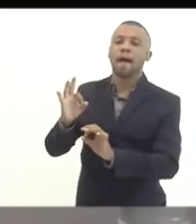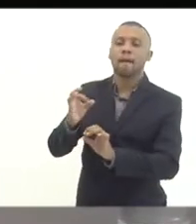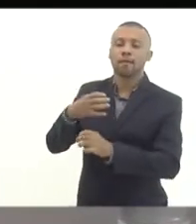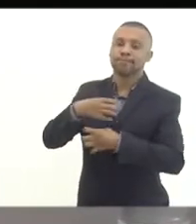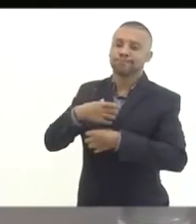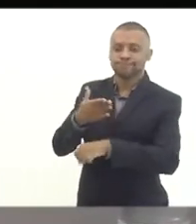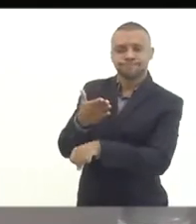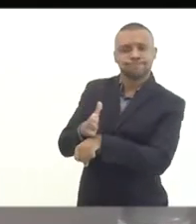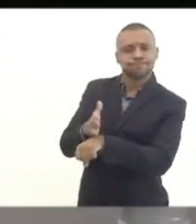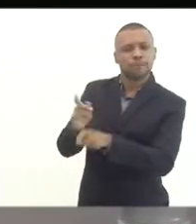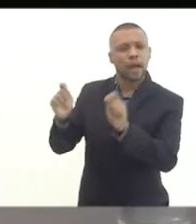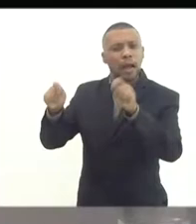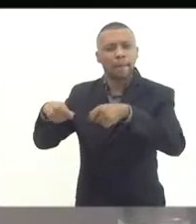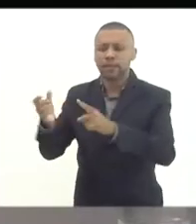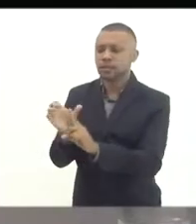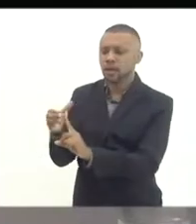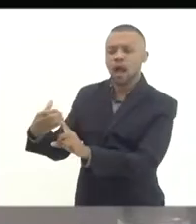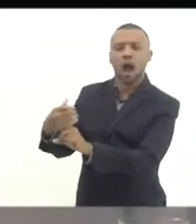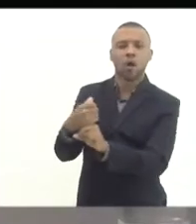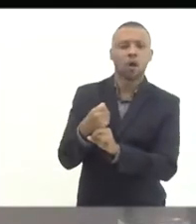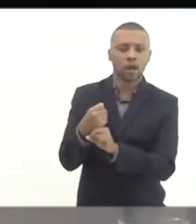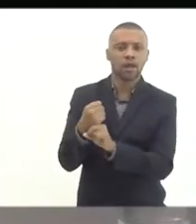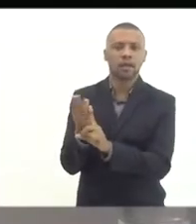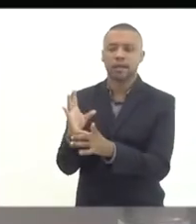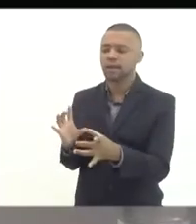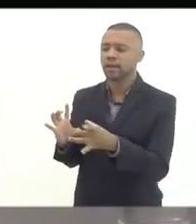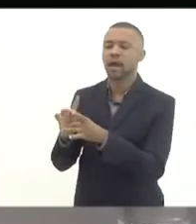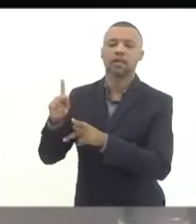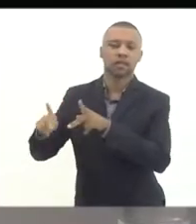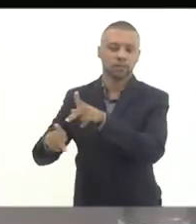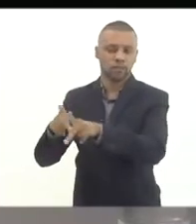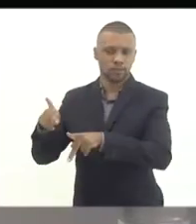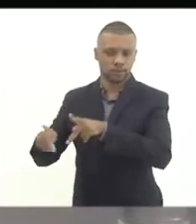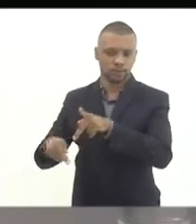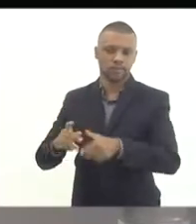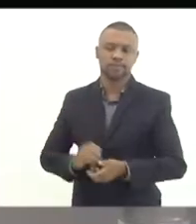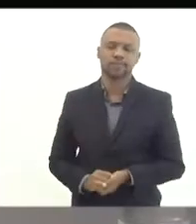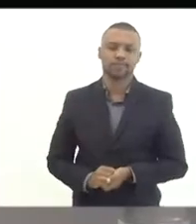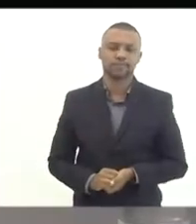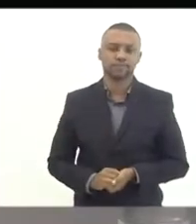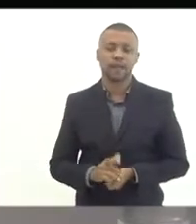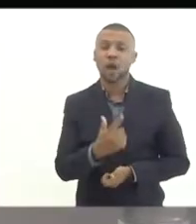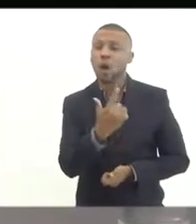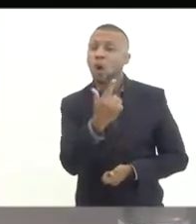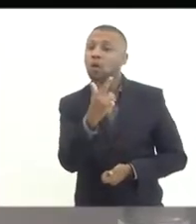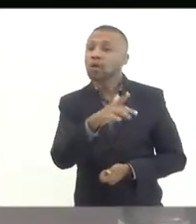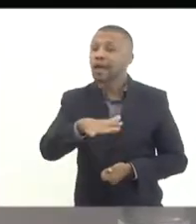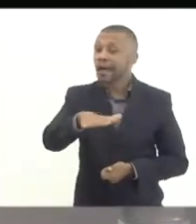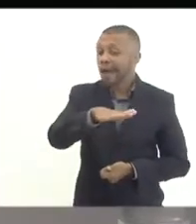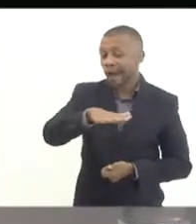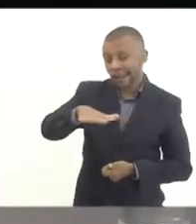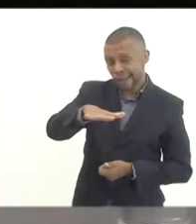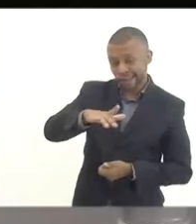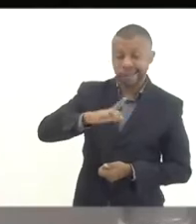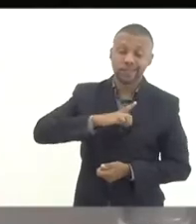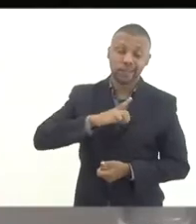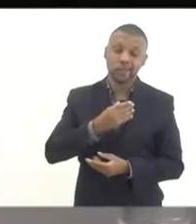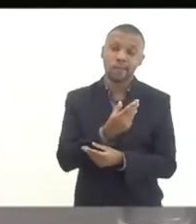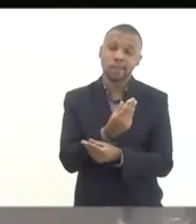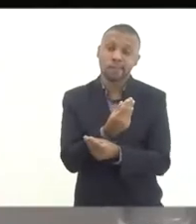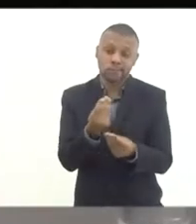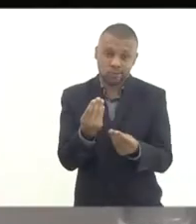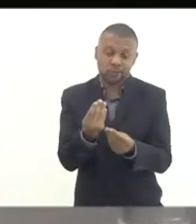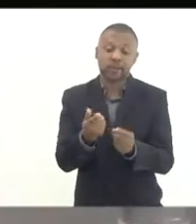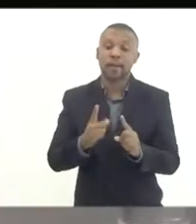nessa prática com essa população é nós temos outras diferentes não quero tomar mais um tempo mas